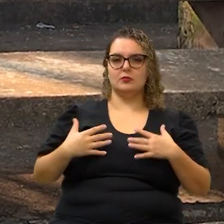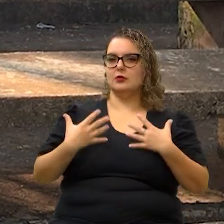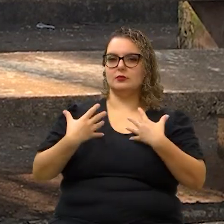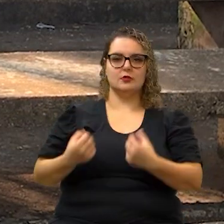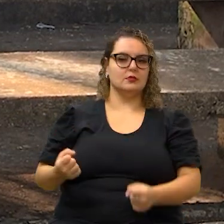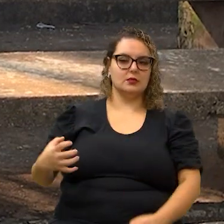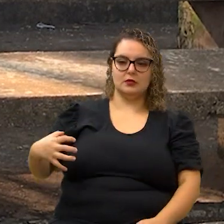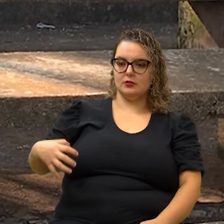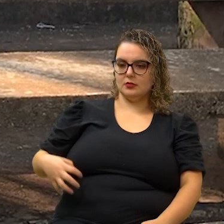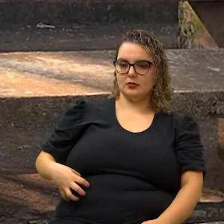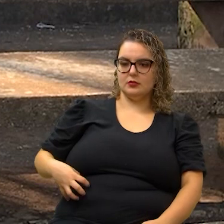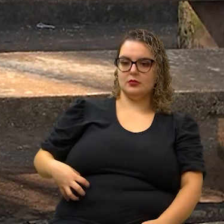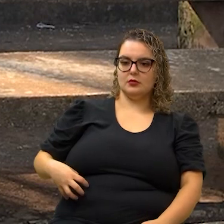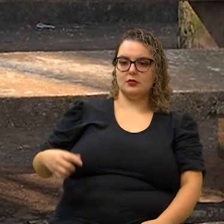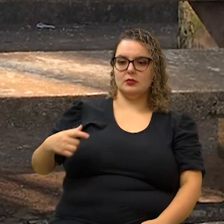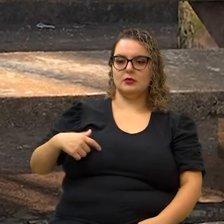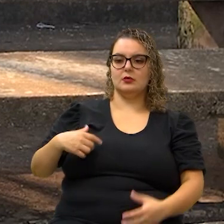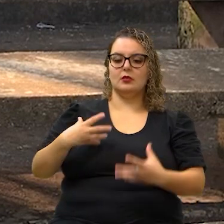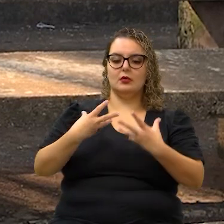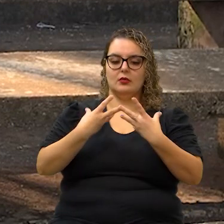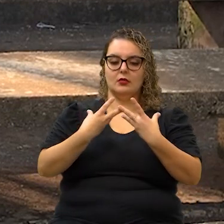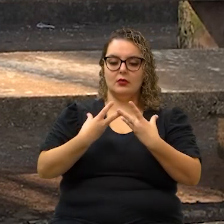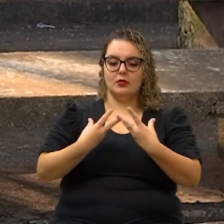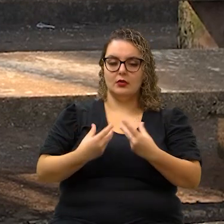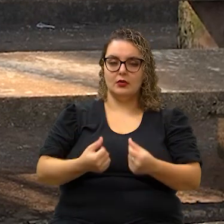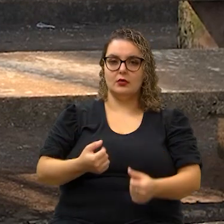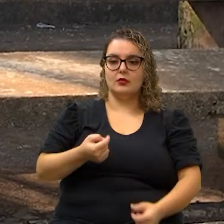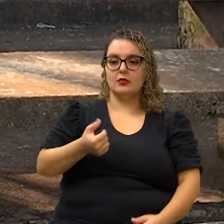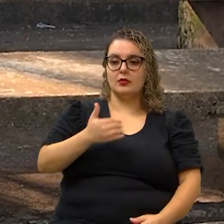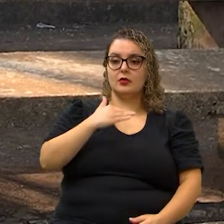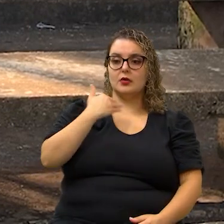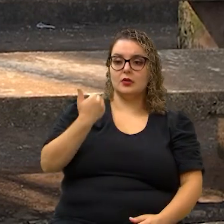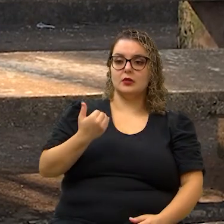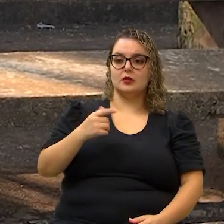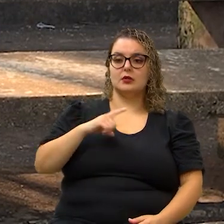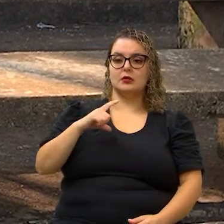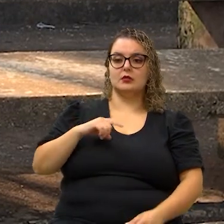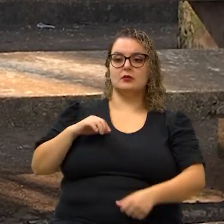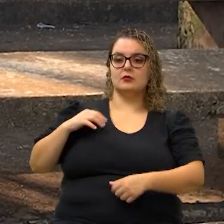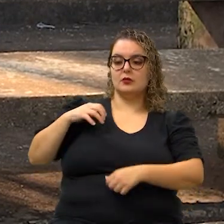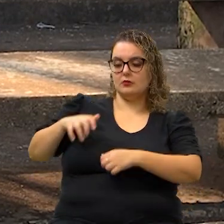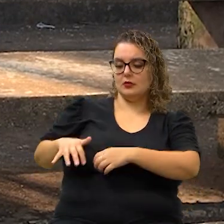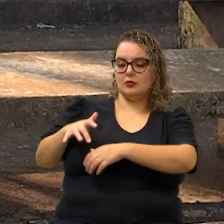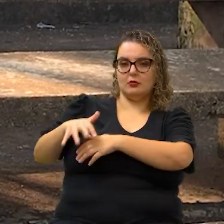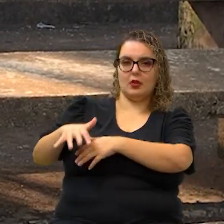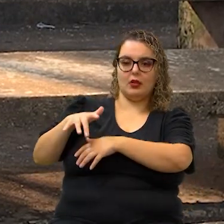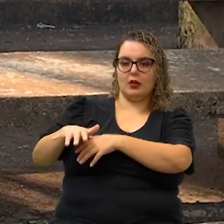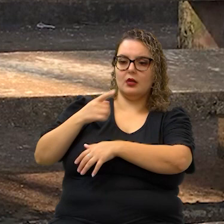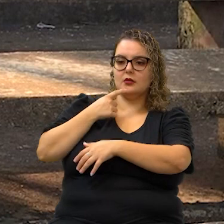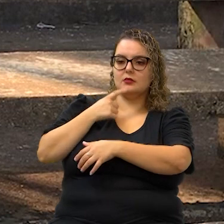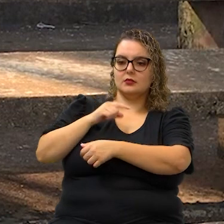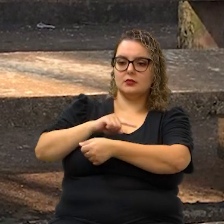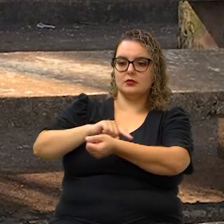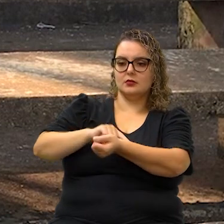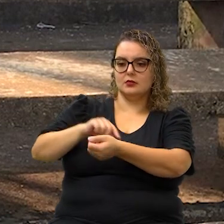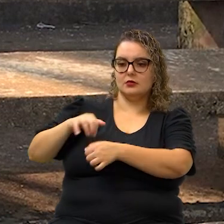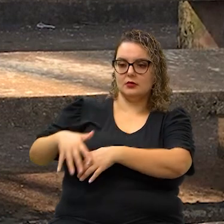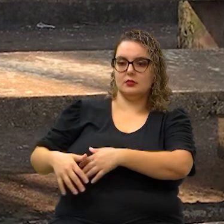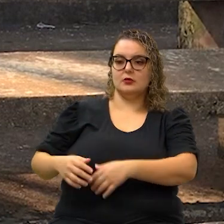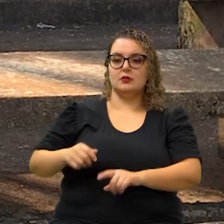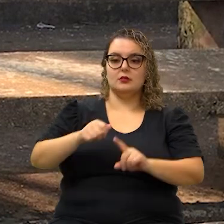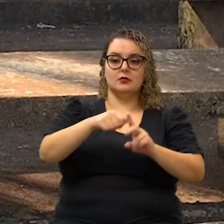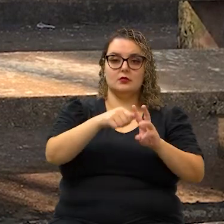naquele momento, tendo hemorragia. E eu precisava esperar mais 3 meses para um órgão, mas algo divino